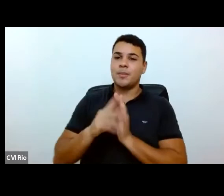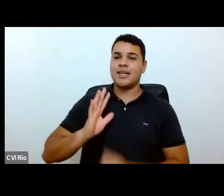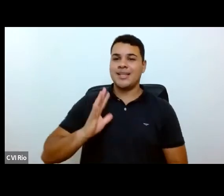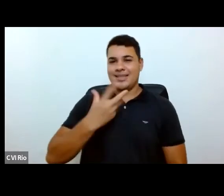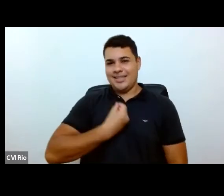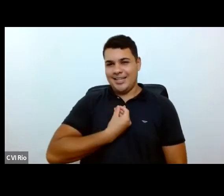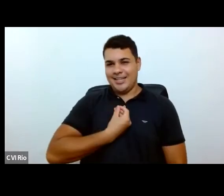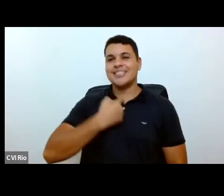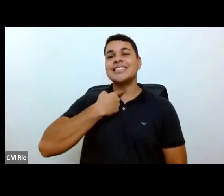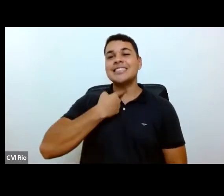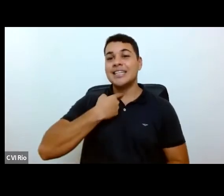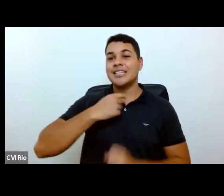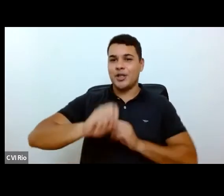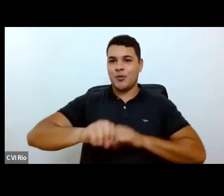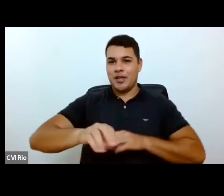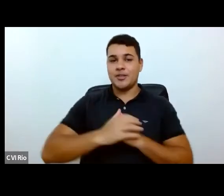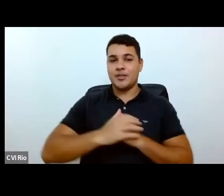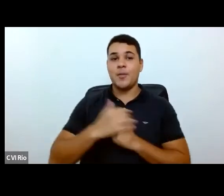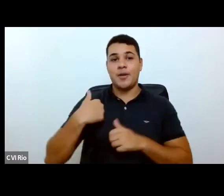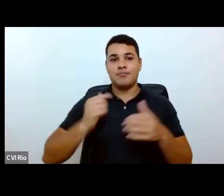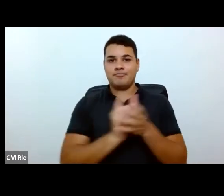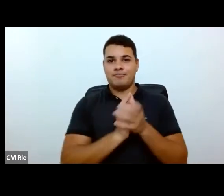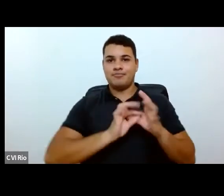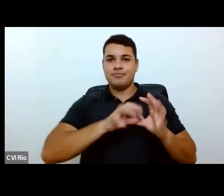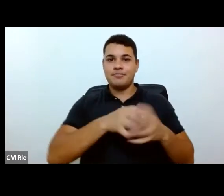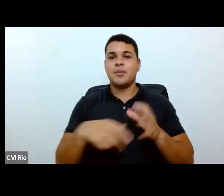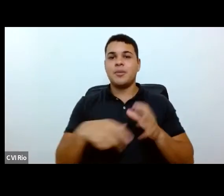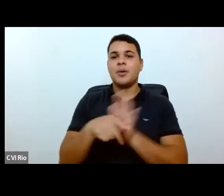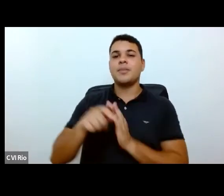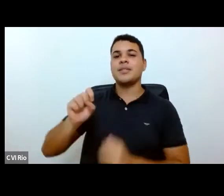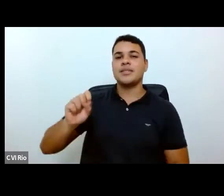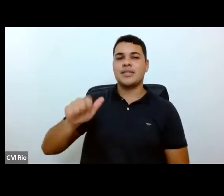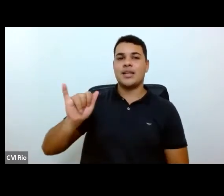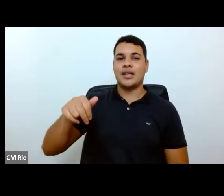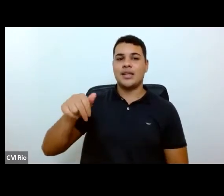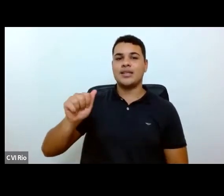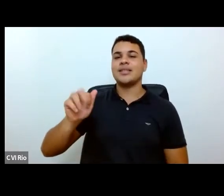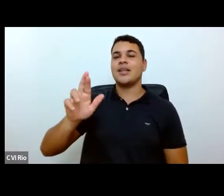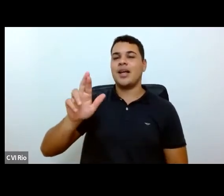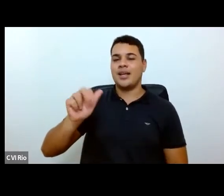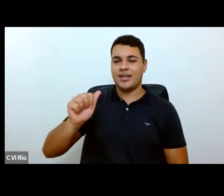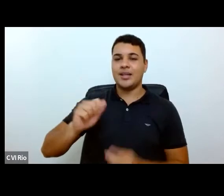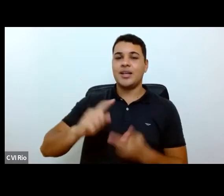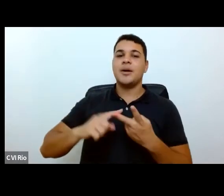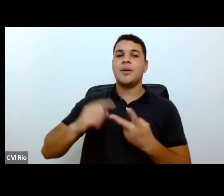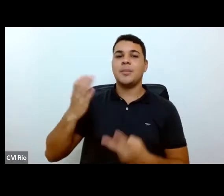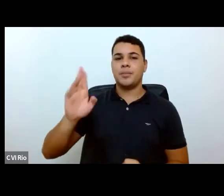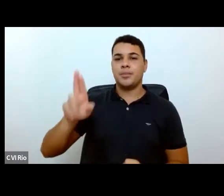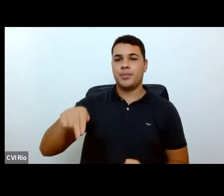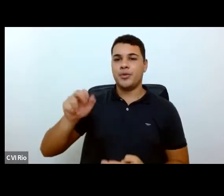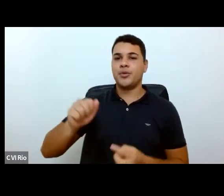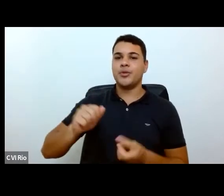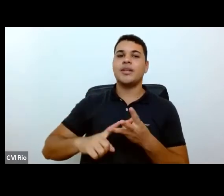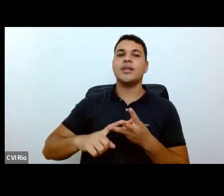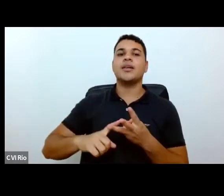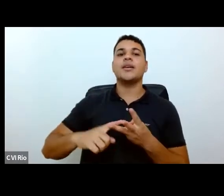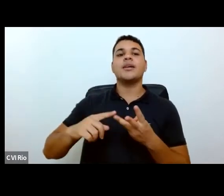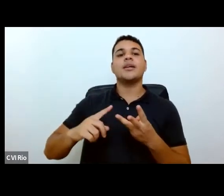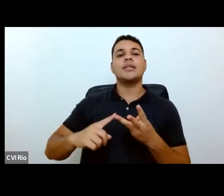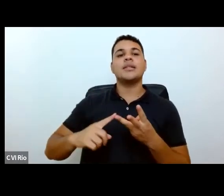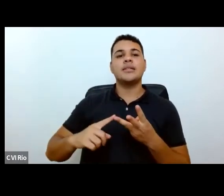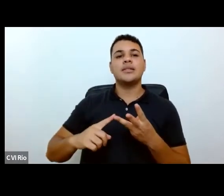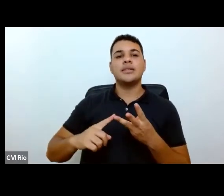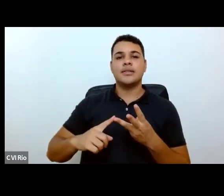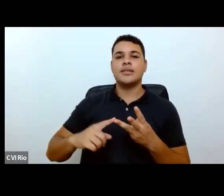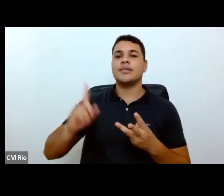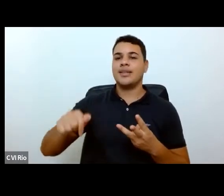muito orgulho de compor, junto com Sayonara Nogueira, junto com Bruna Benevides, junto com Sara York, junto com Andréa